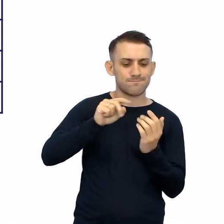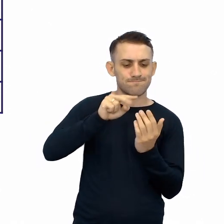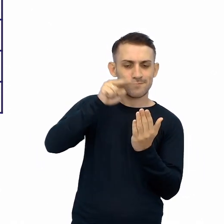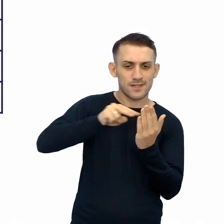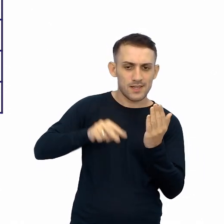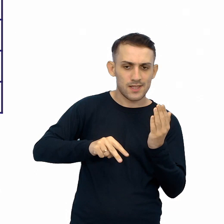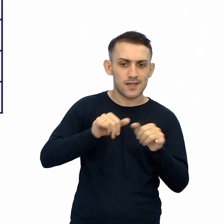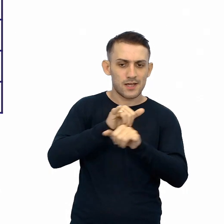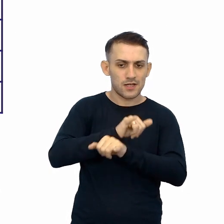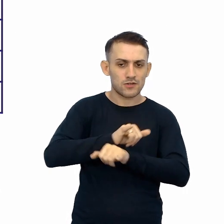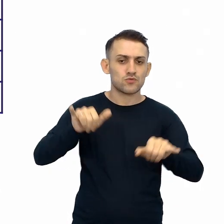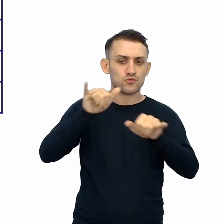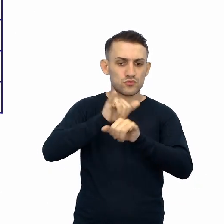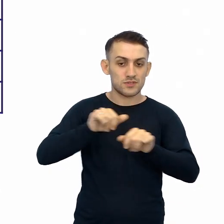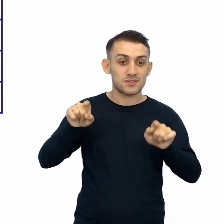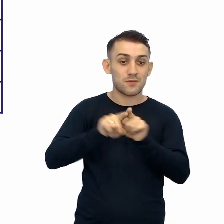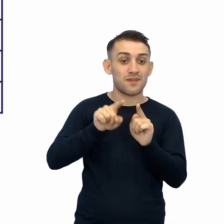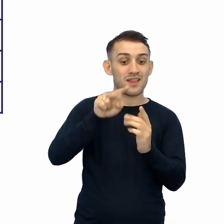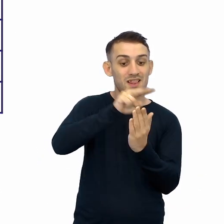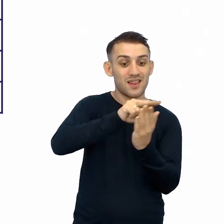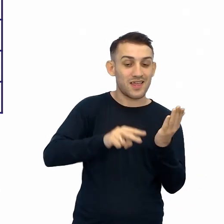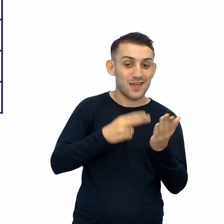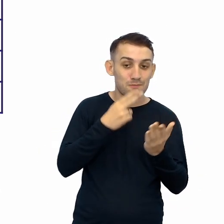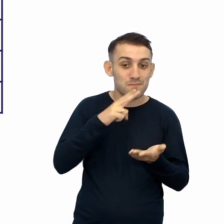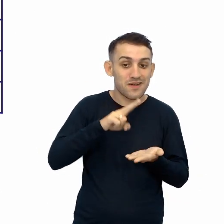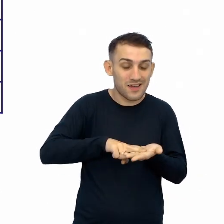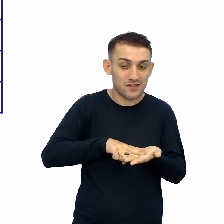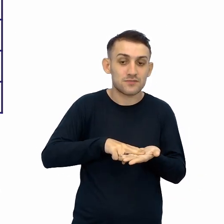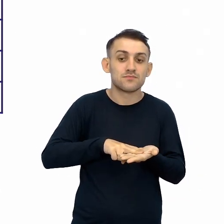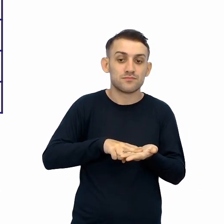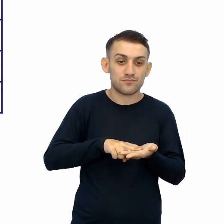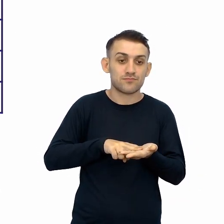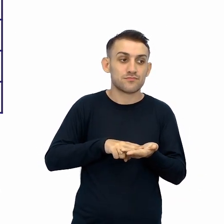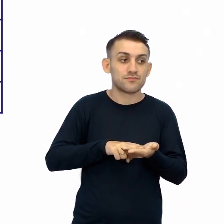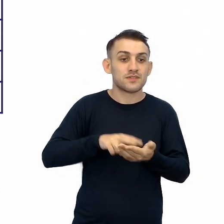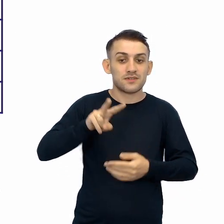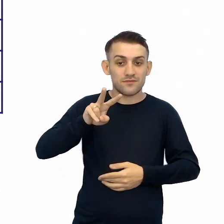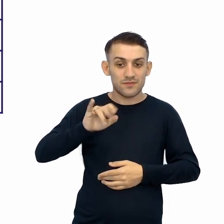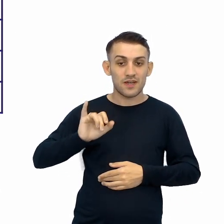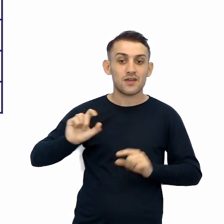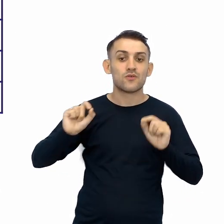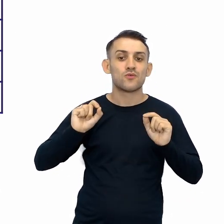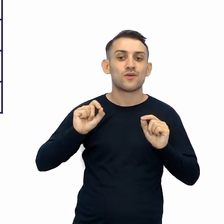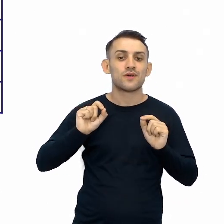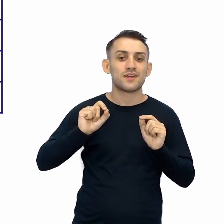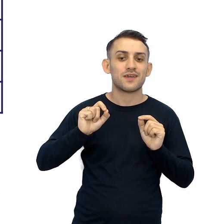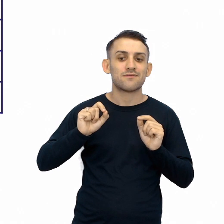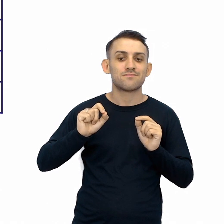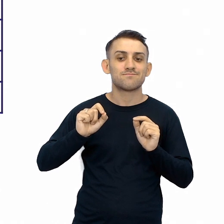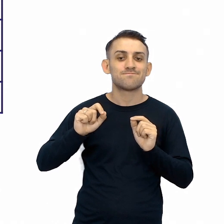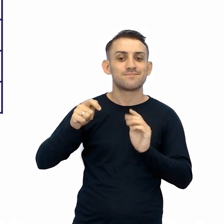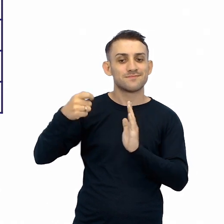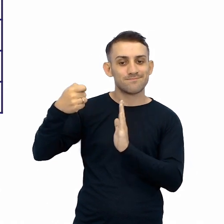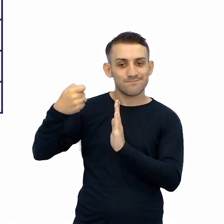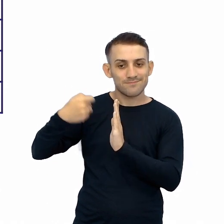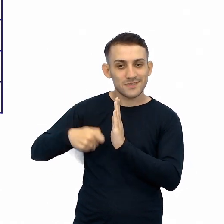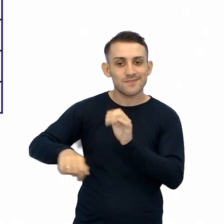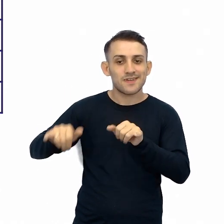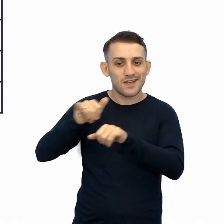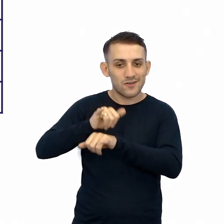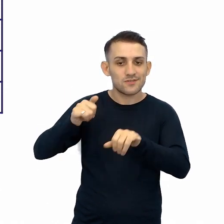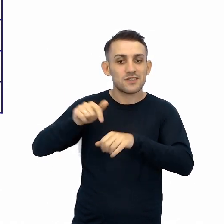a notícia, vão ler o bilhete que vocês escreveram e vão reescrever a